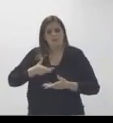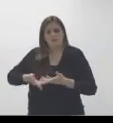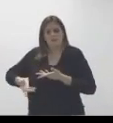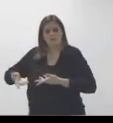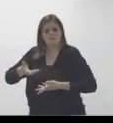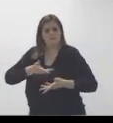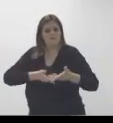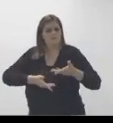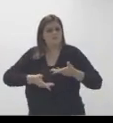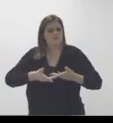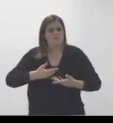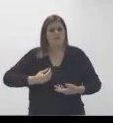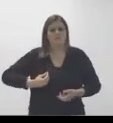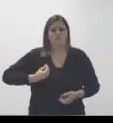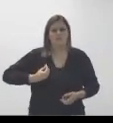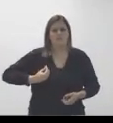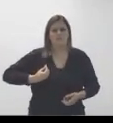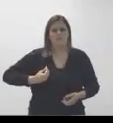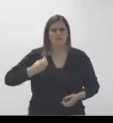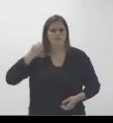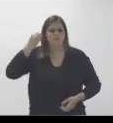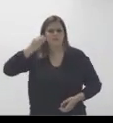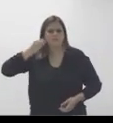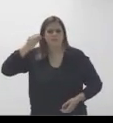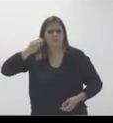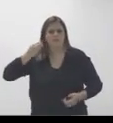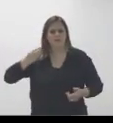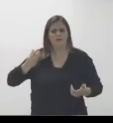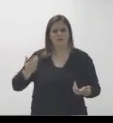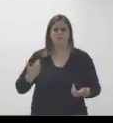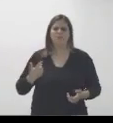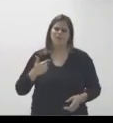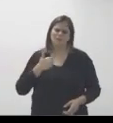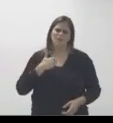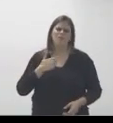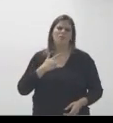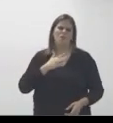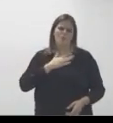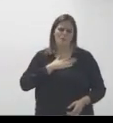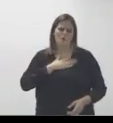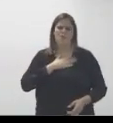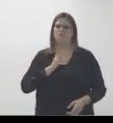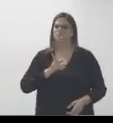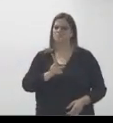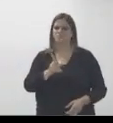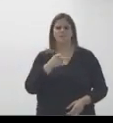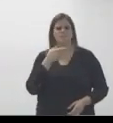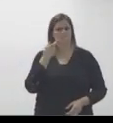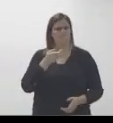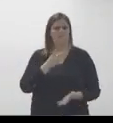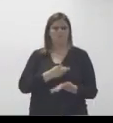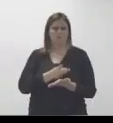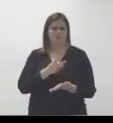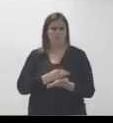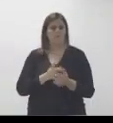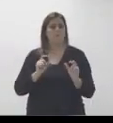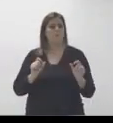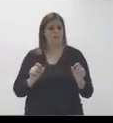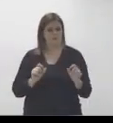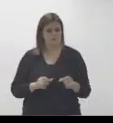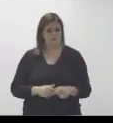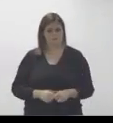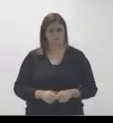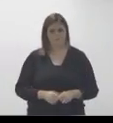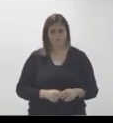do mundo é eu gosto é um pra mim é um jargão muito importante dizer que é o problema não é a